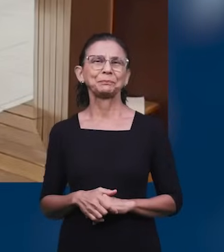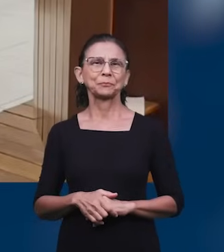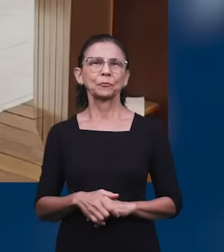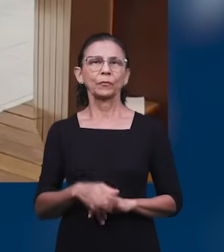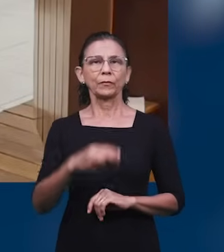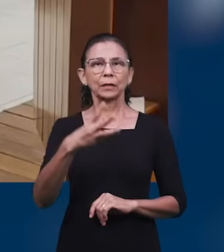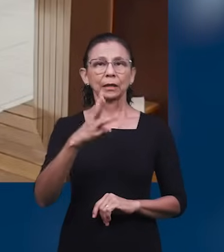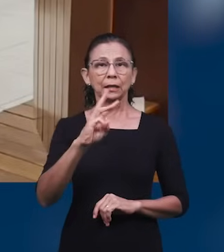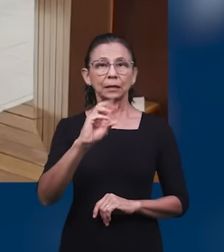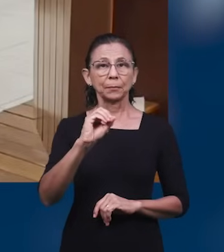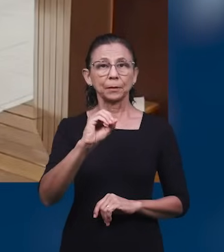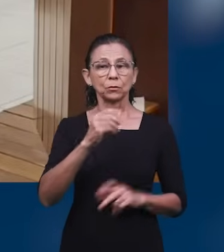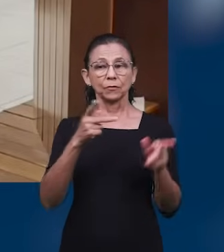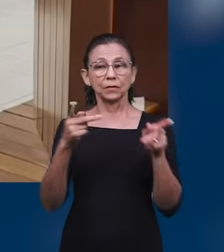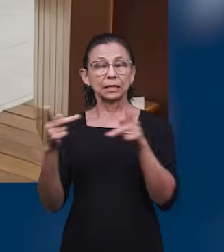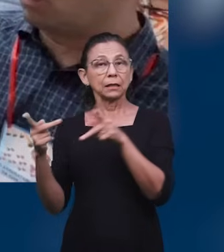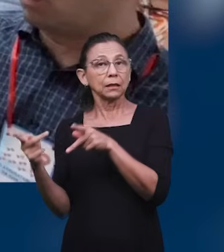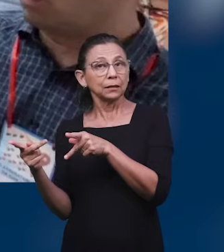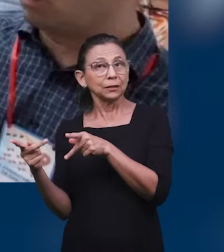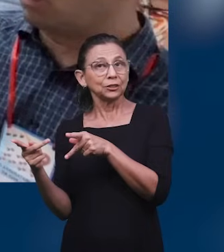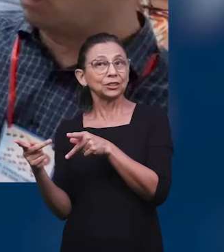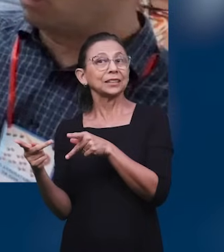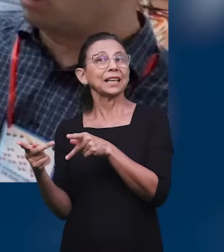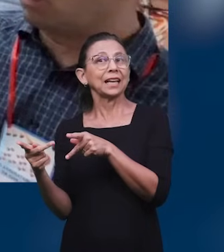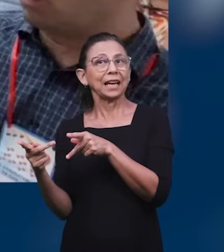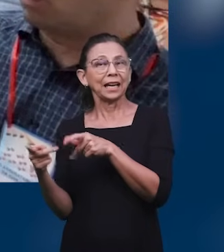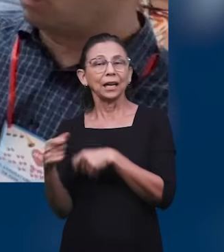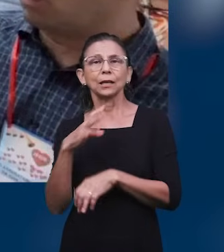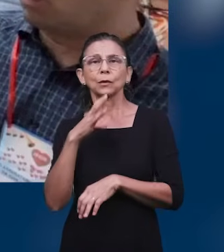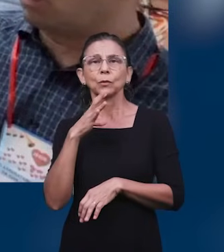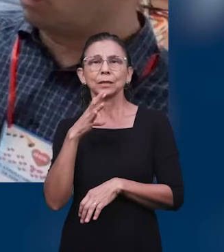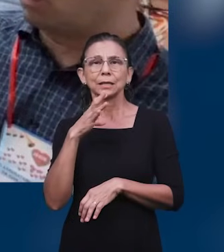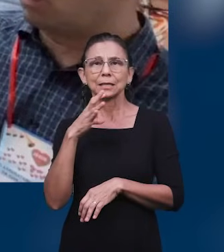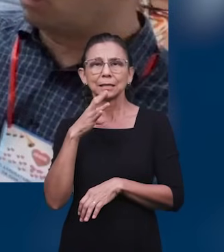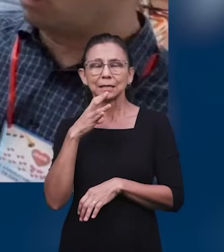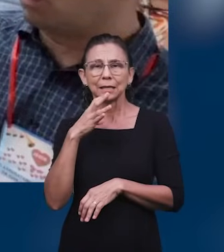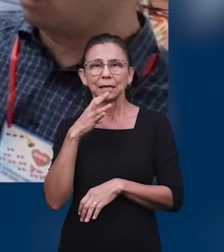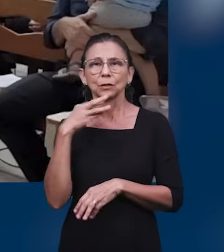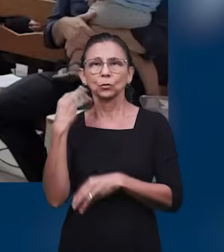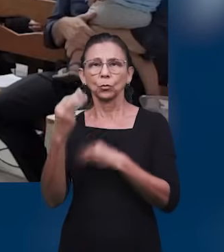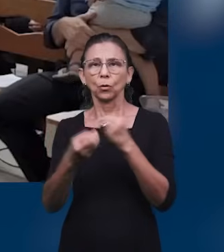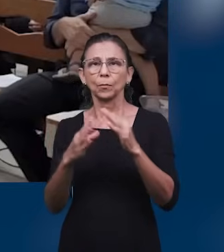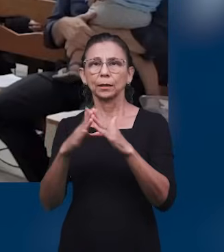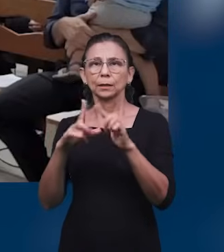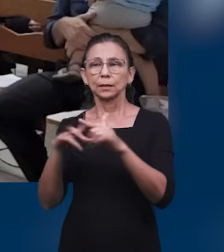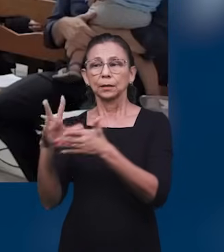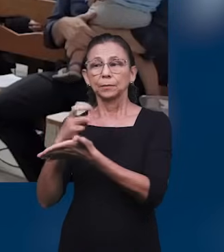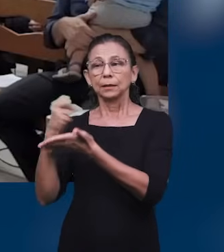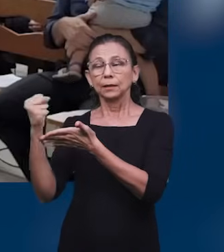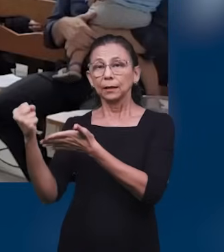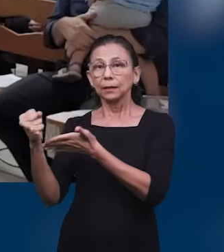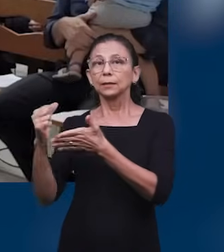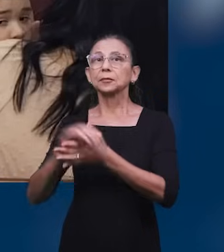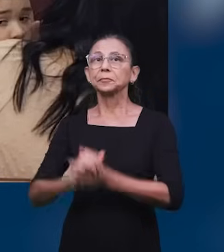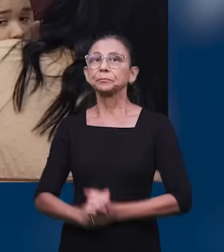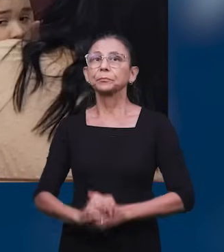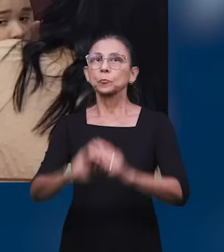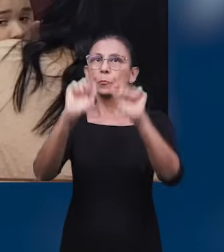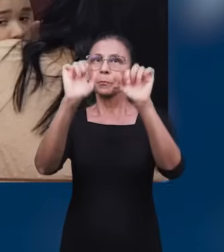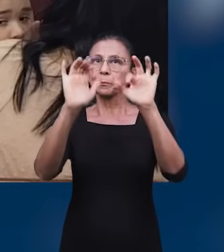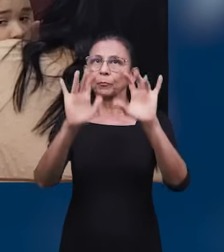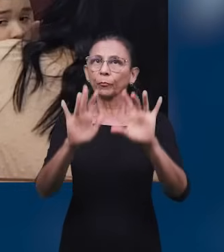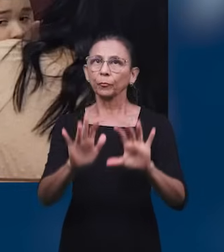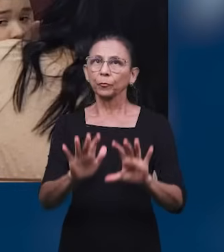igreja 30 visitantes, participando e recebendo o ensino revelado sobre o arrebatamento da igreja fiel. Foi uma grande